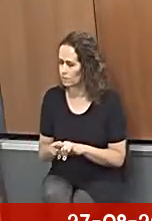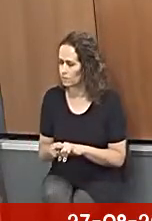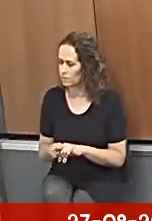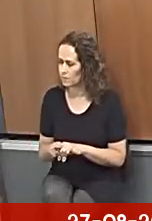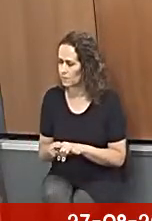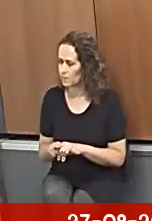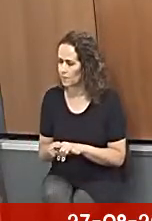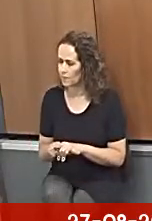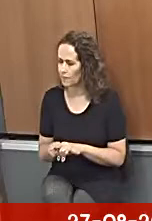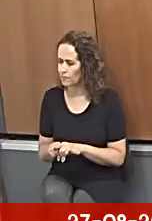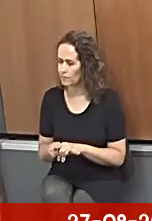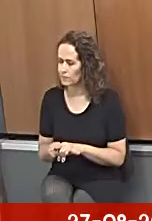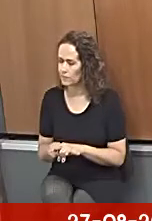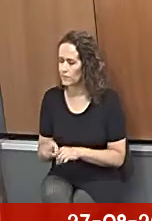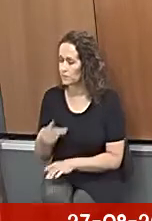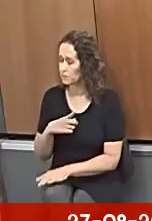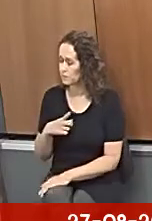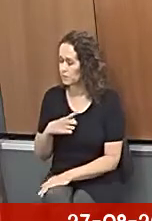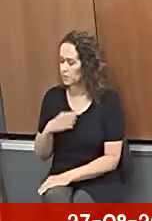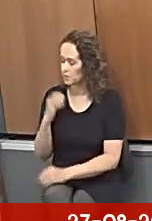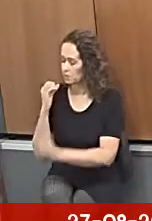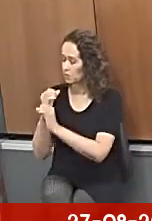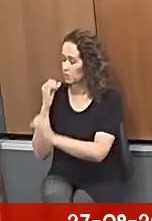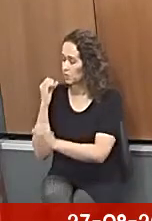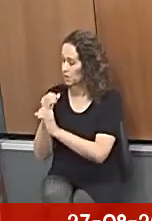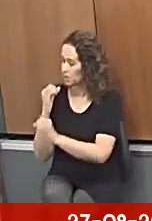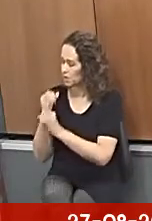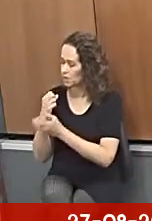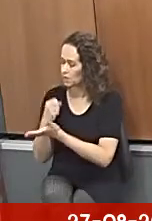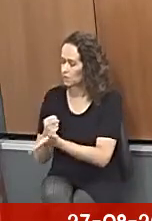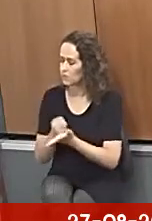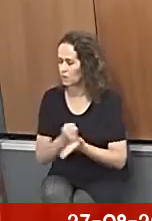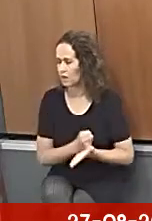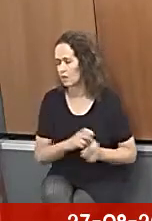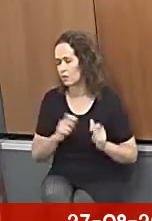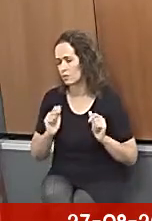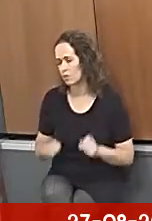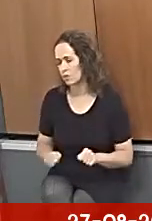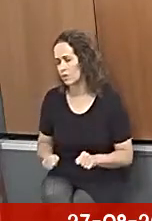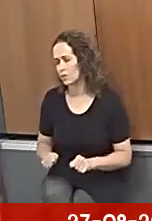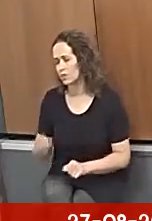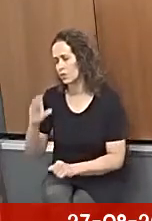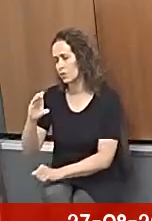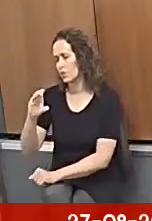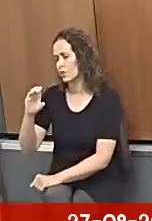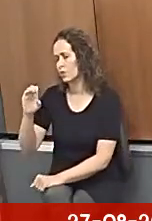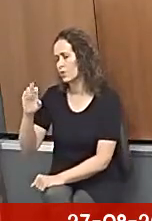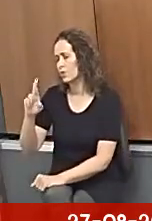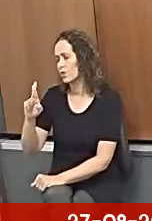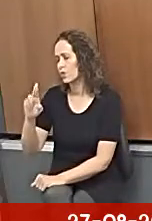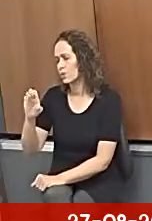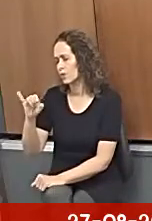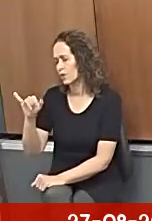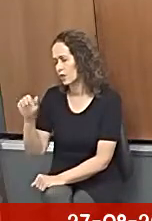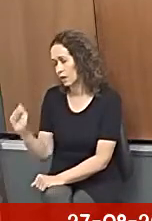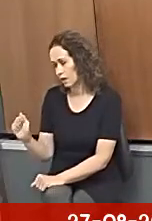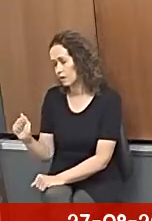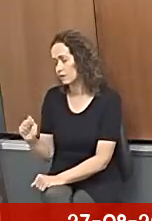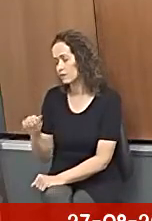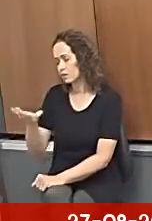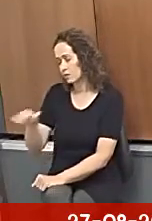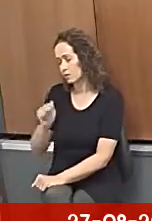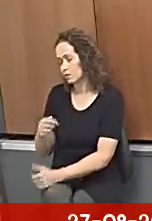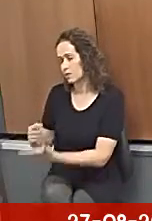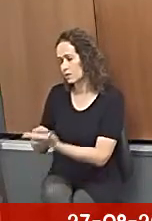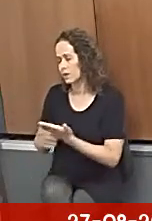pessoal da área de engenharia para assessorar a gente pode chamar creia estudando aqui um exemplo também que a gente sabe que todas as